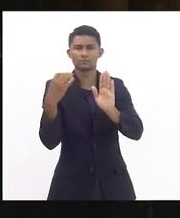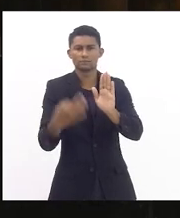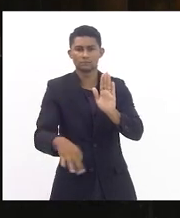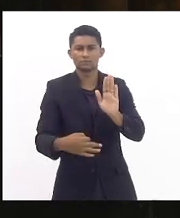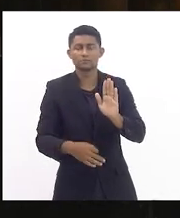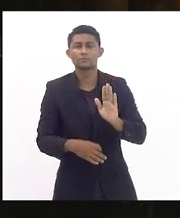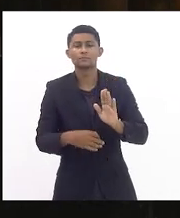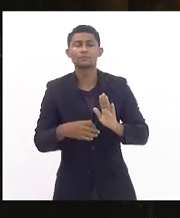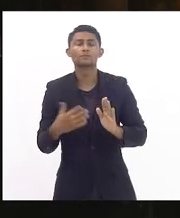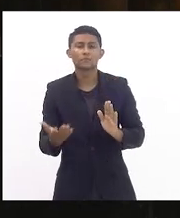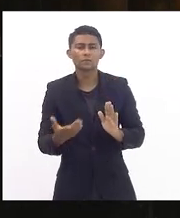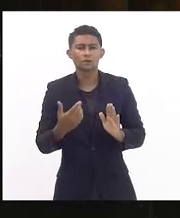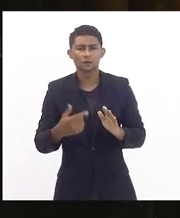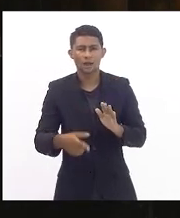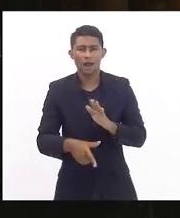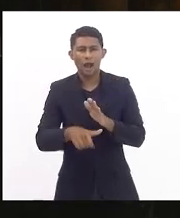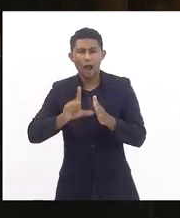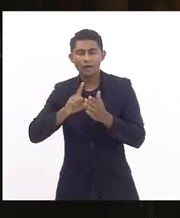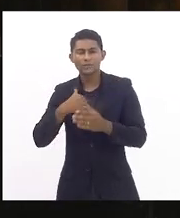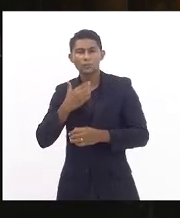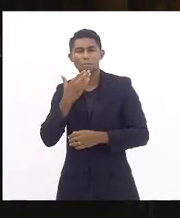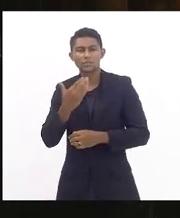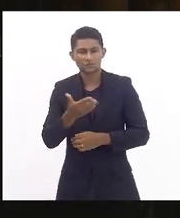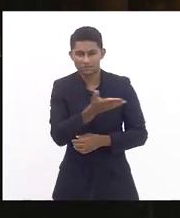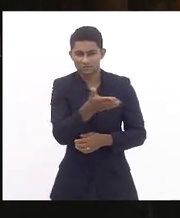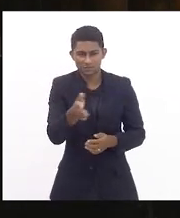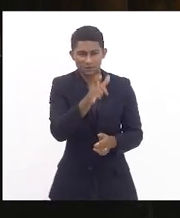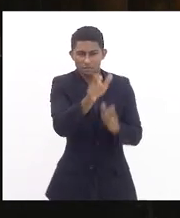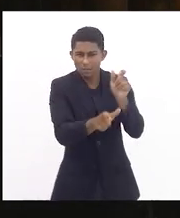Por que pedi no início para que os assessores